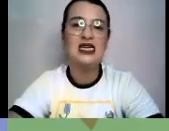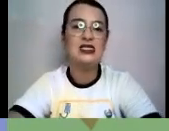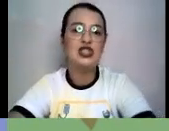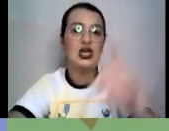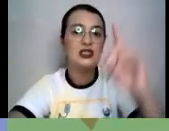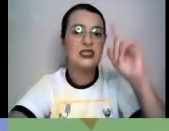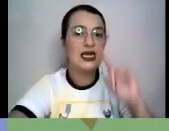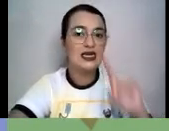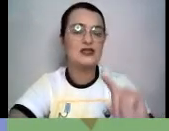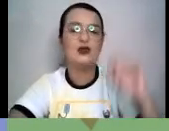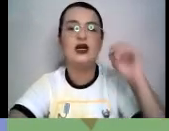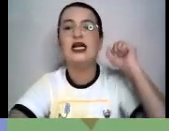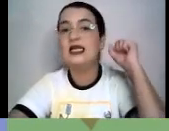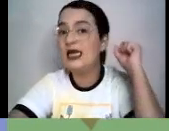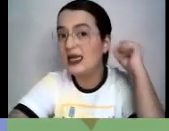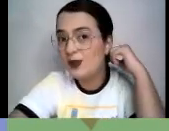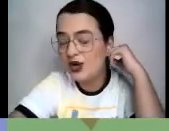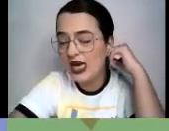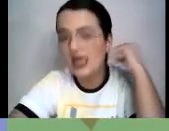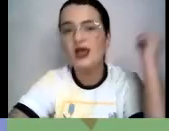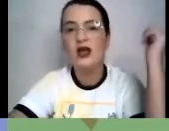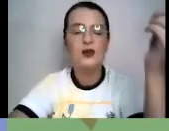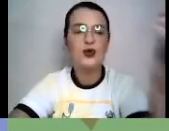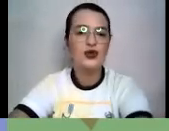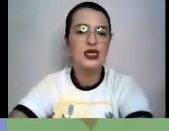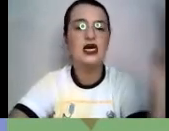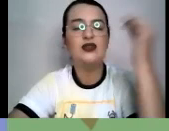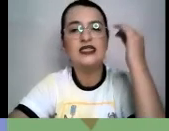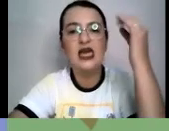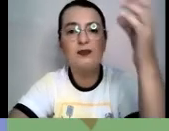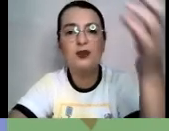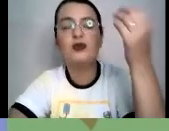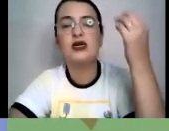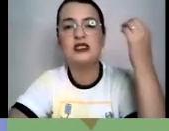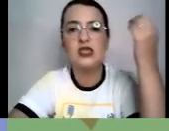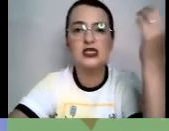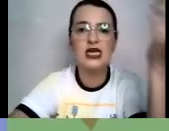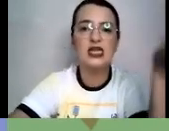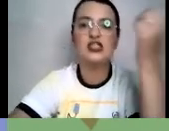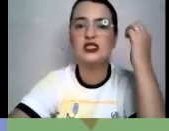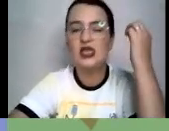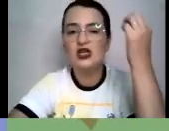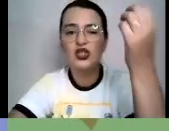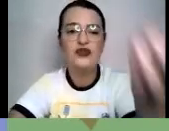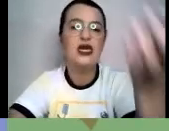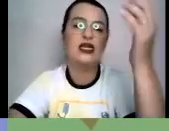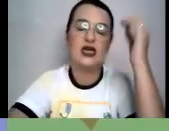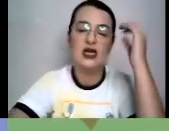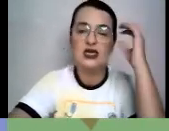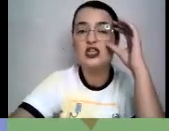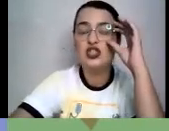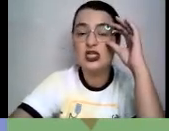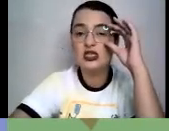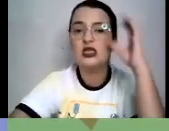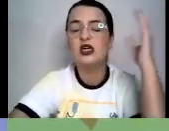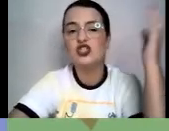Unidos. E socialismo liderado por quem? Por União das Repúblicas Socialistas Soviéticas,